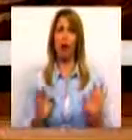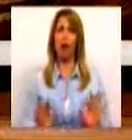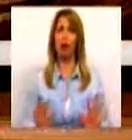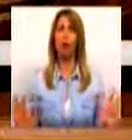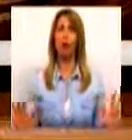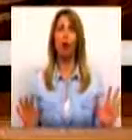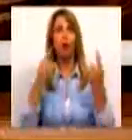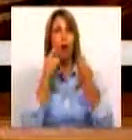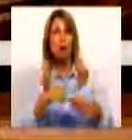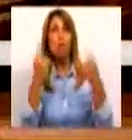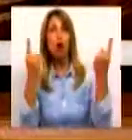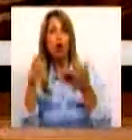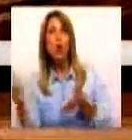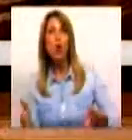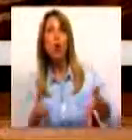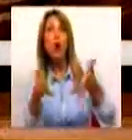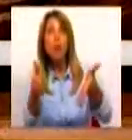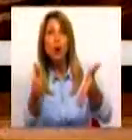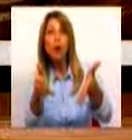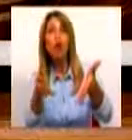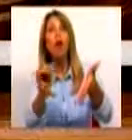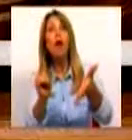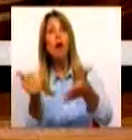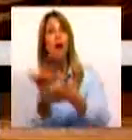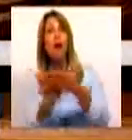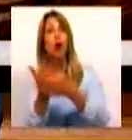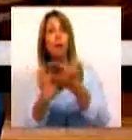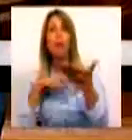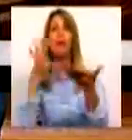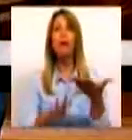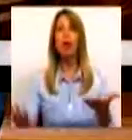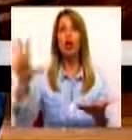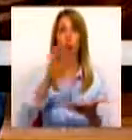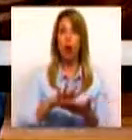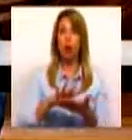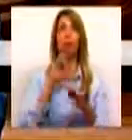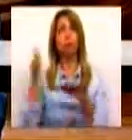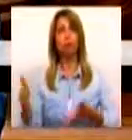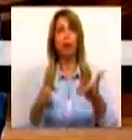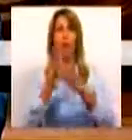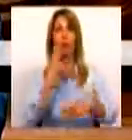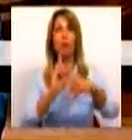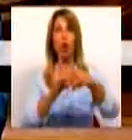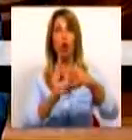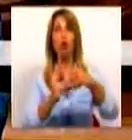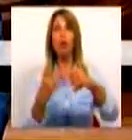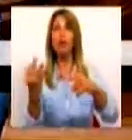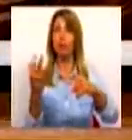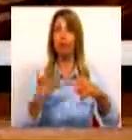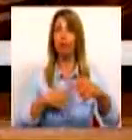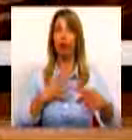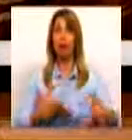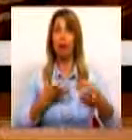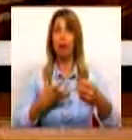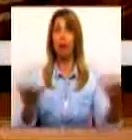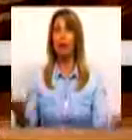enunciam a direção, a rota da economia nacional. Rota para o sucesso que se pretende, a que